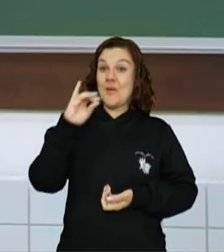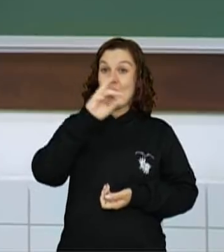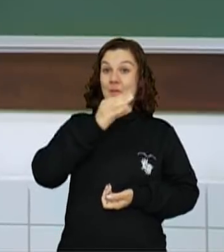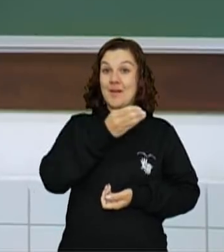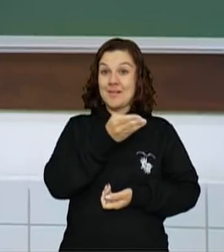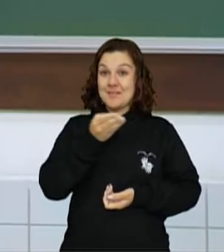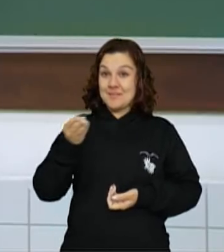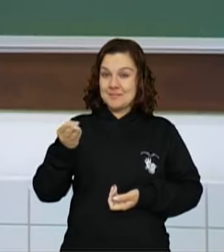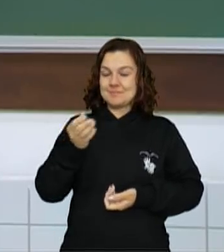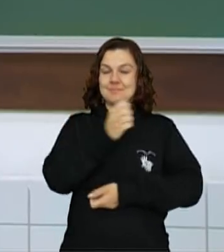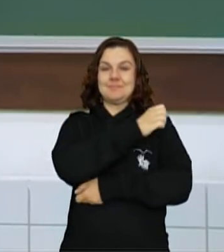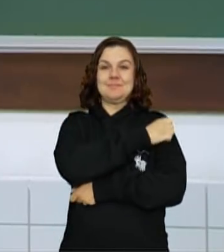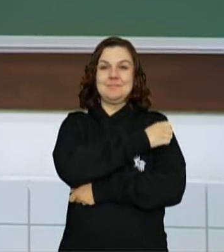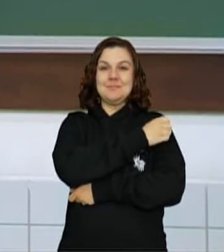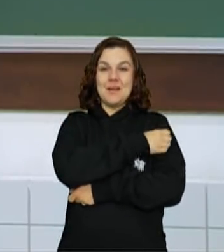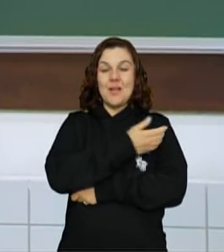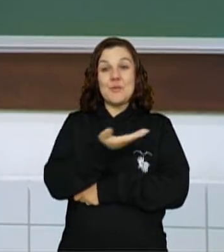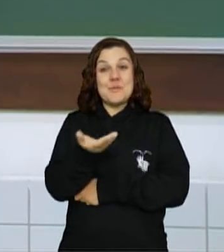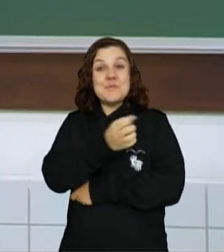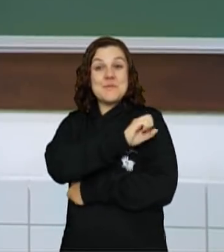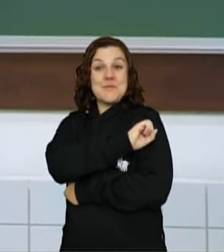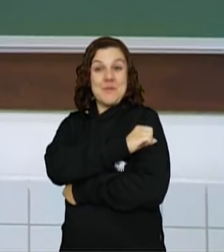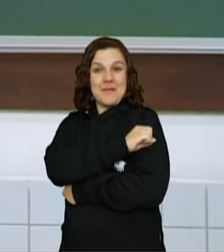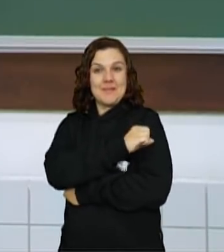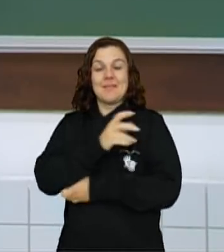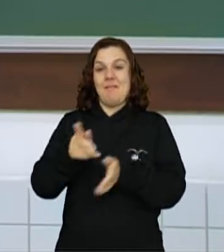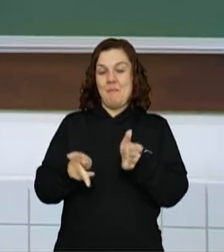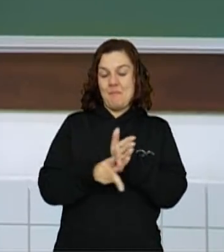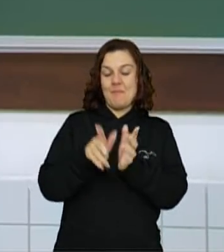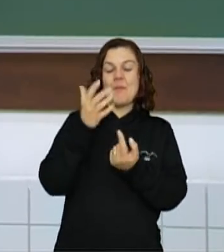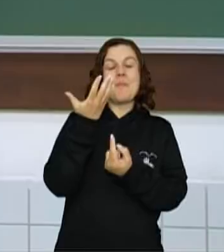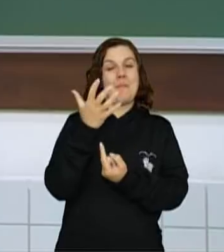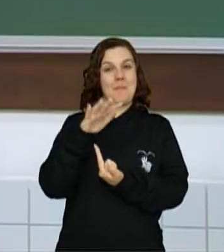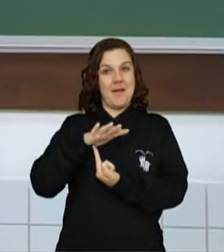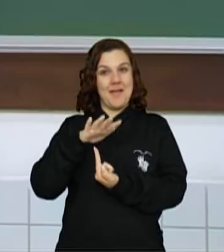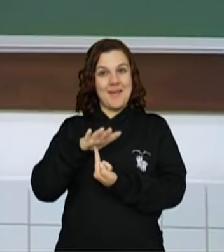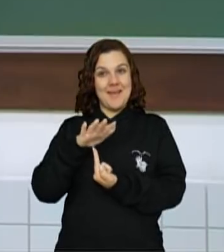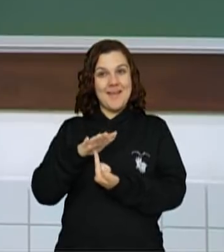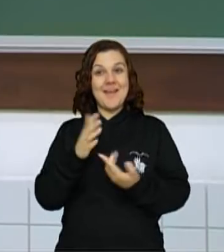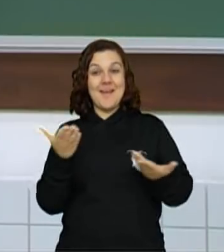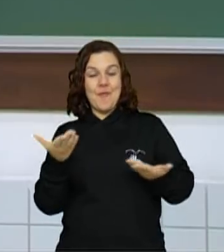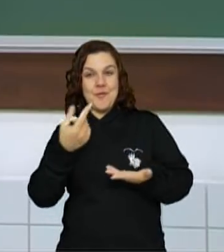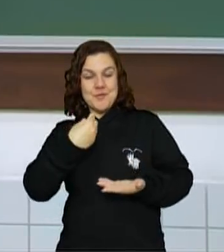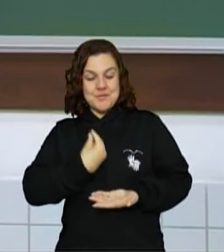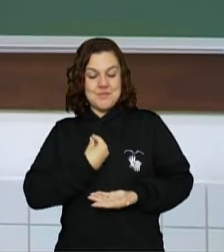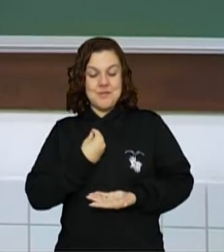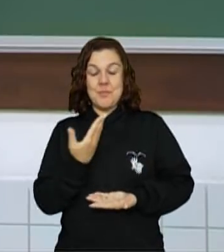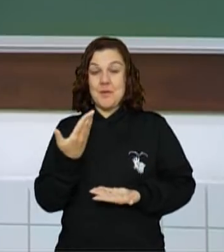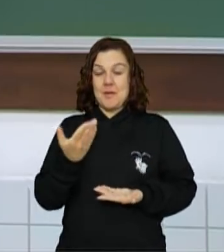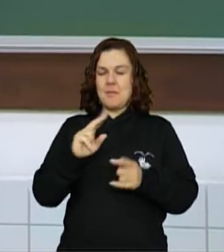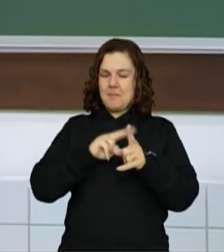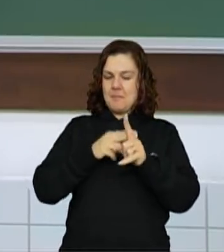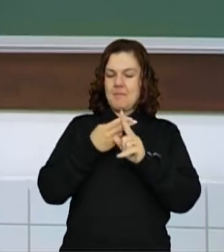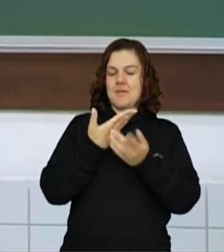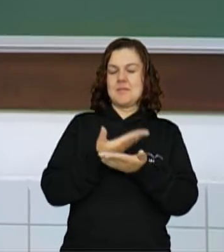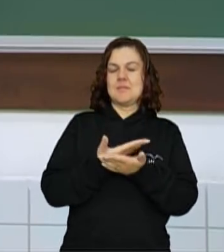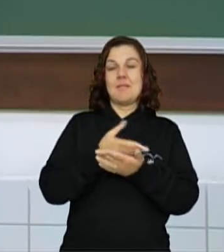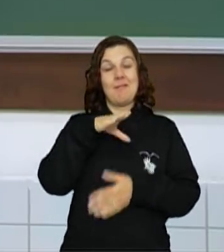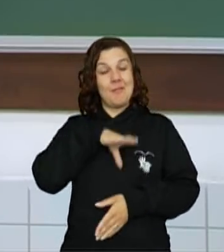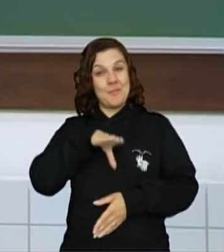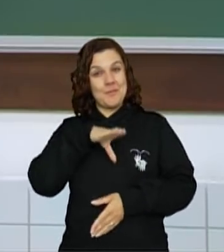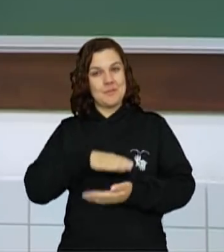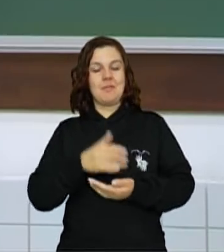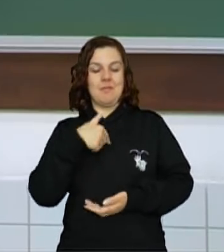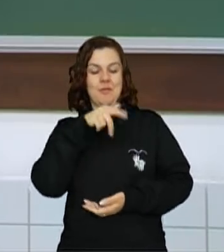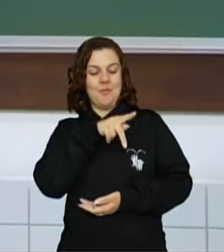Olá, pessoal, alunos do 8º ano do Estado do Paraná. Estamos aqui para mais uma aula de língua